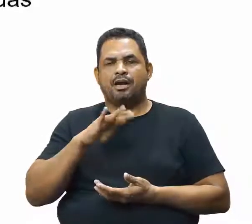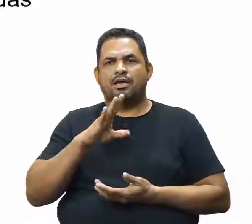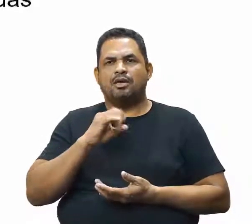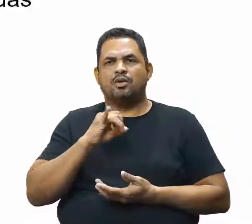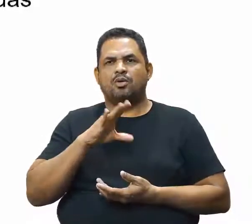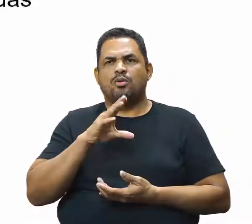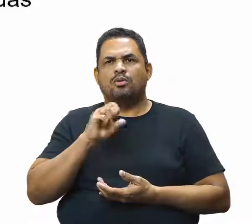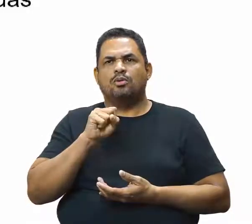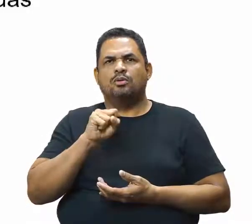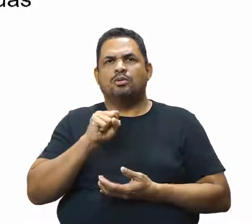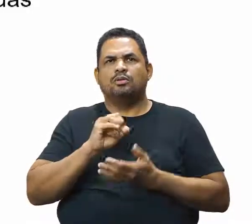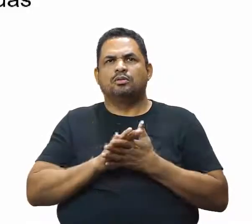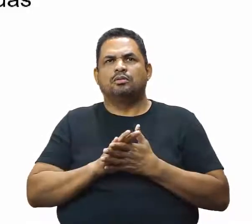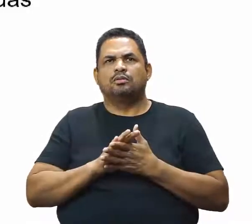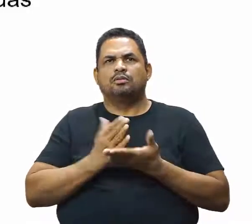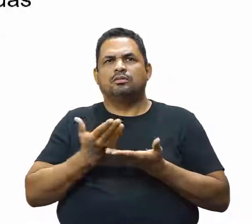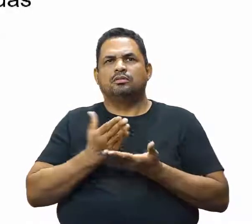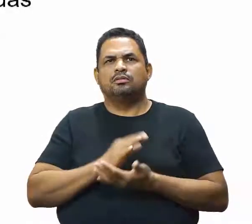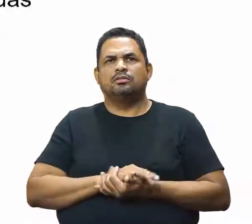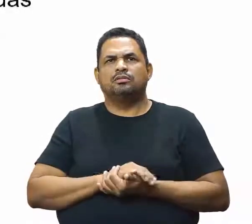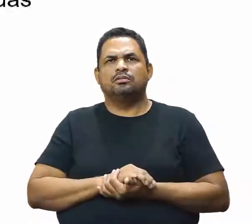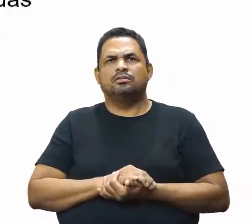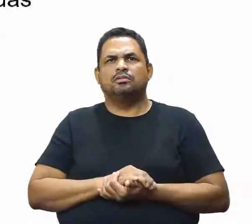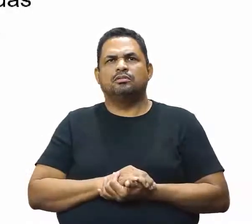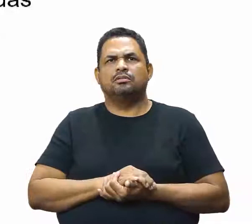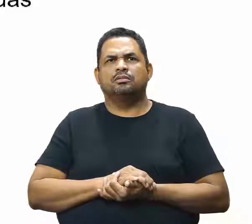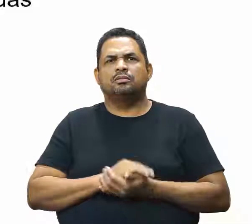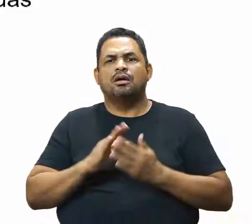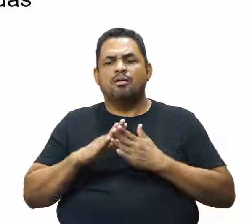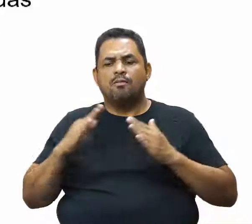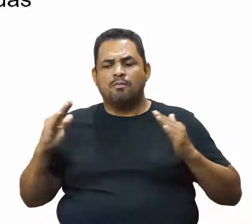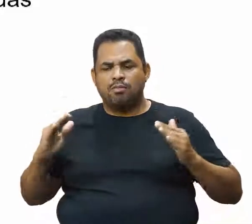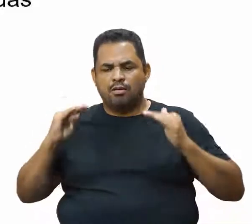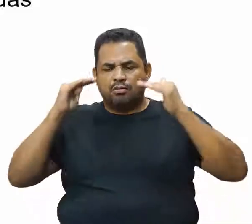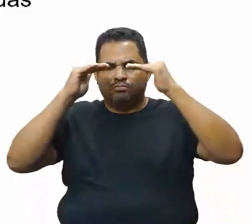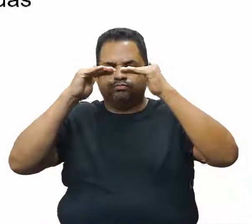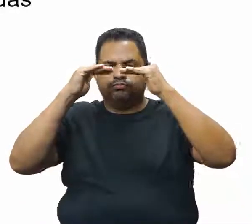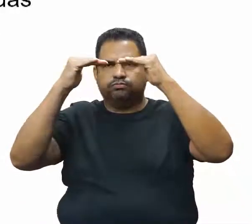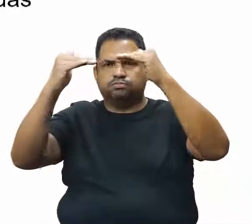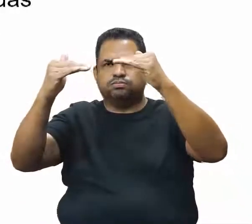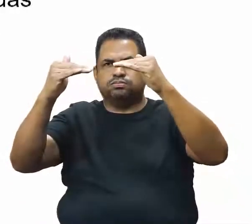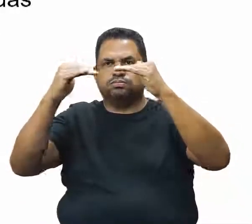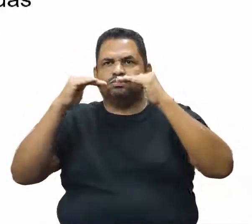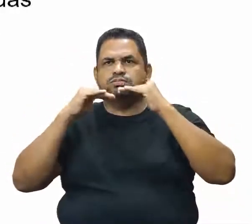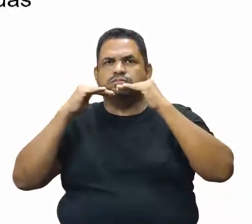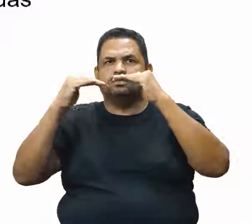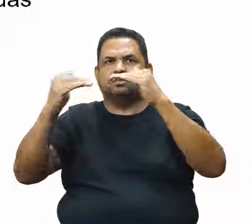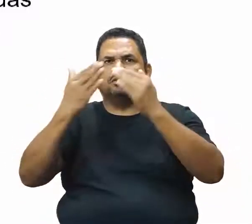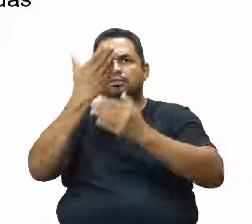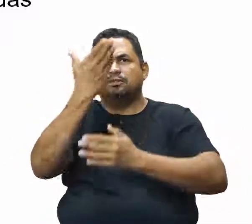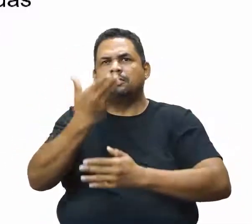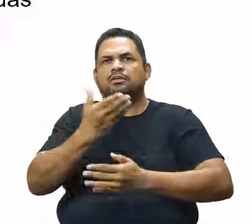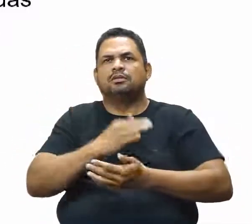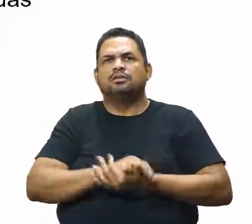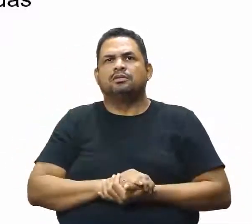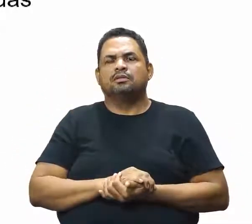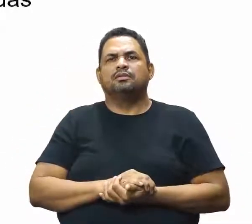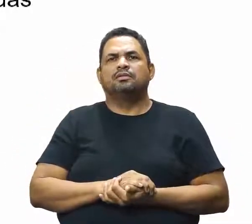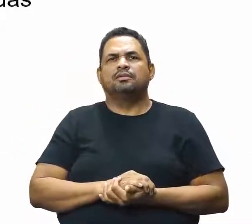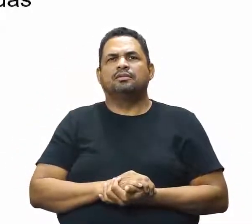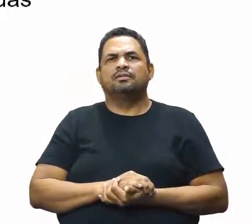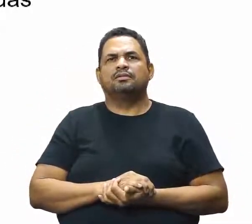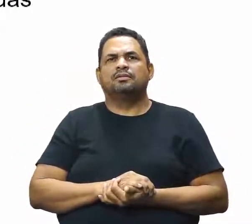paiós, grãos ou estruturas maiores. Aqui, nós estamos falando que